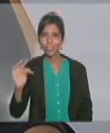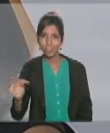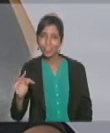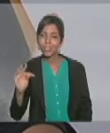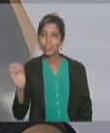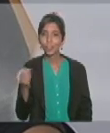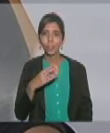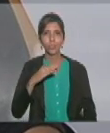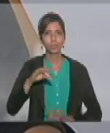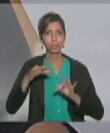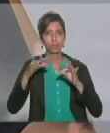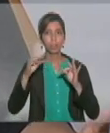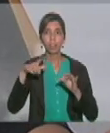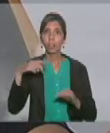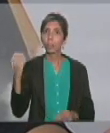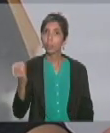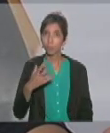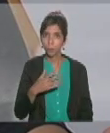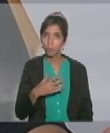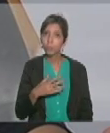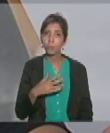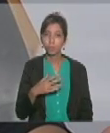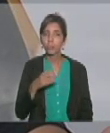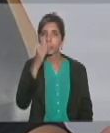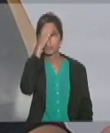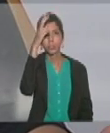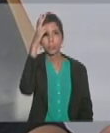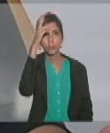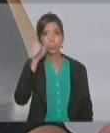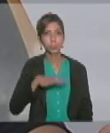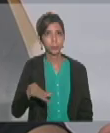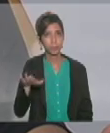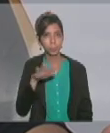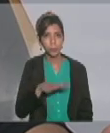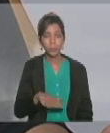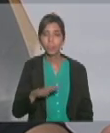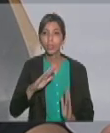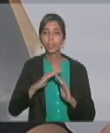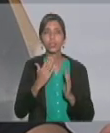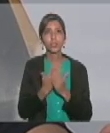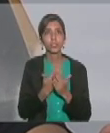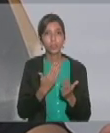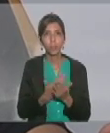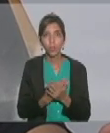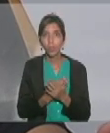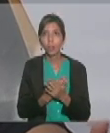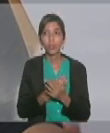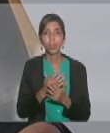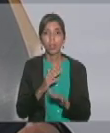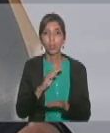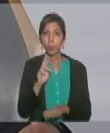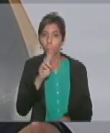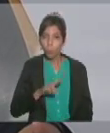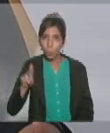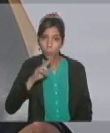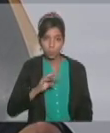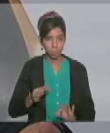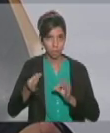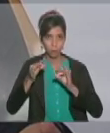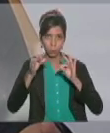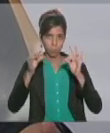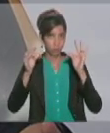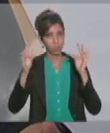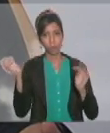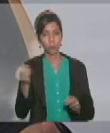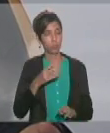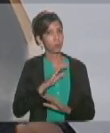Ginásio Experimental de Novas Tecnologias, é uma escola inovadora da Rede Municipal Carioca, que é uma escola que não só usa a tecnologia